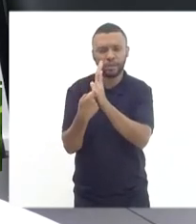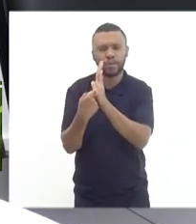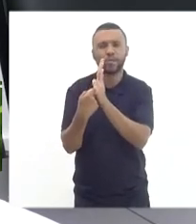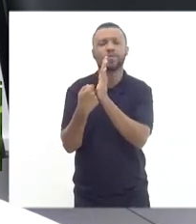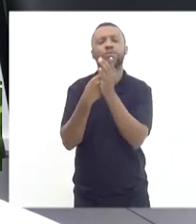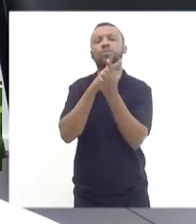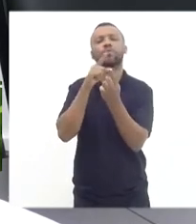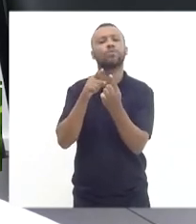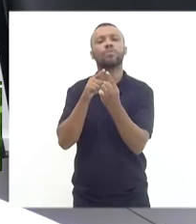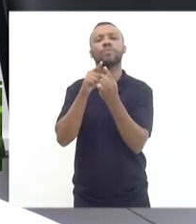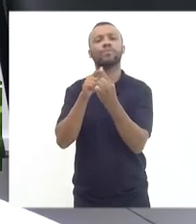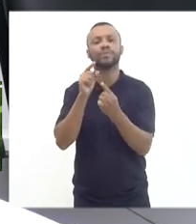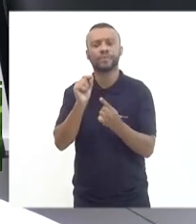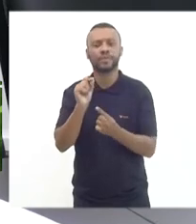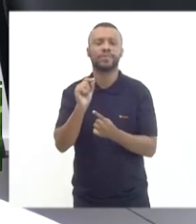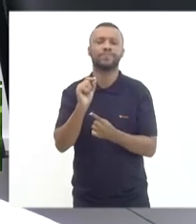que